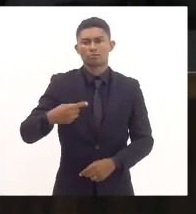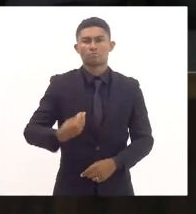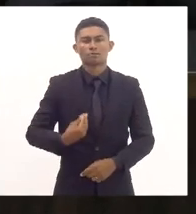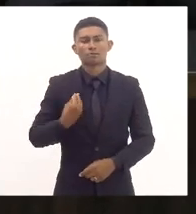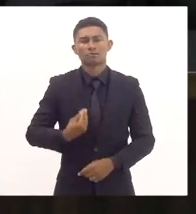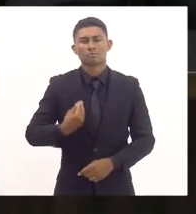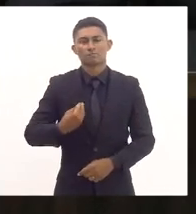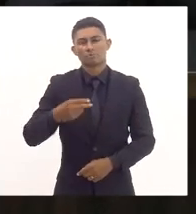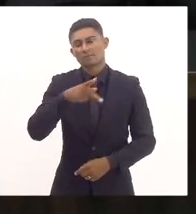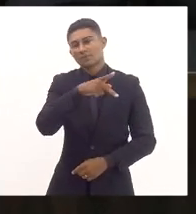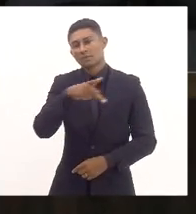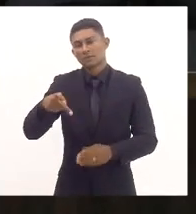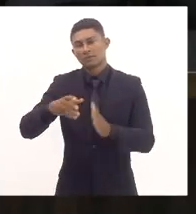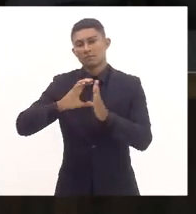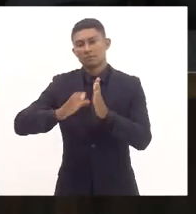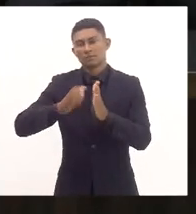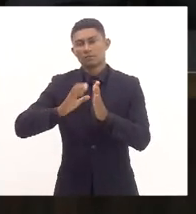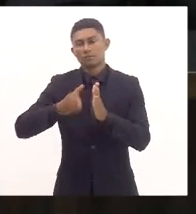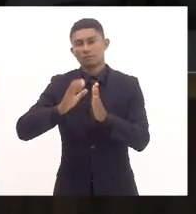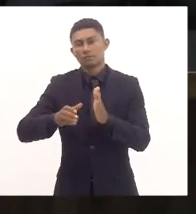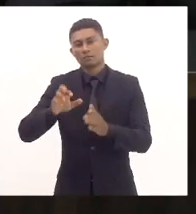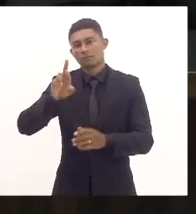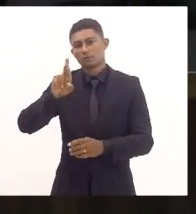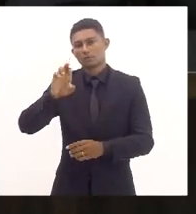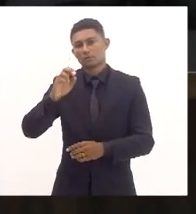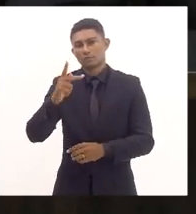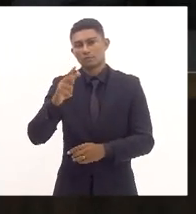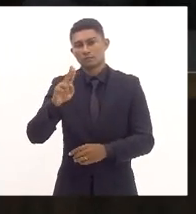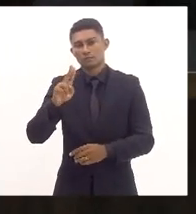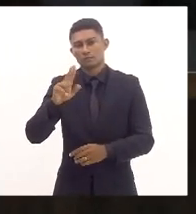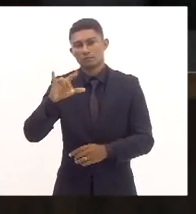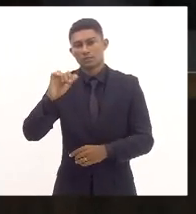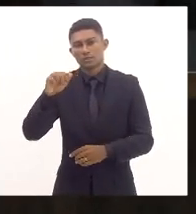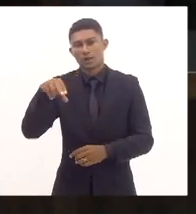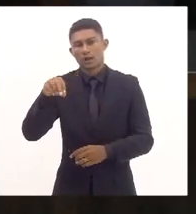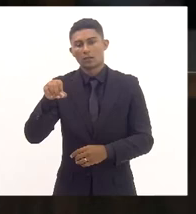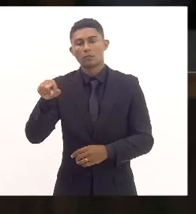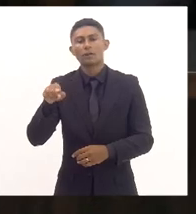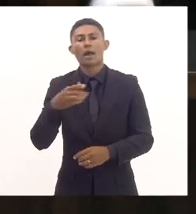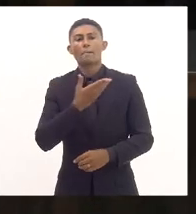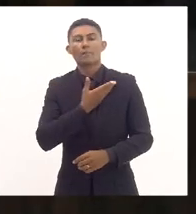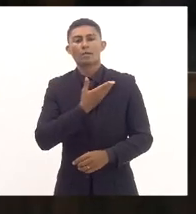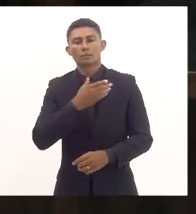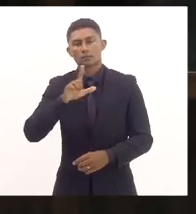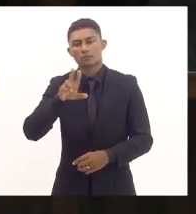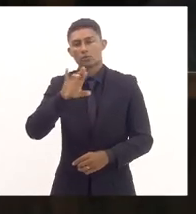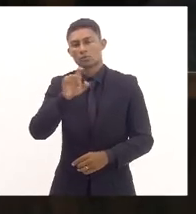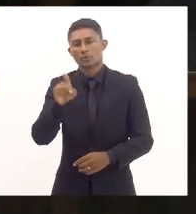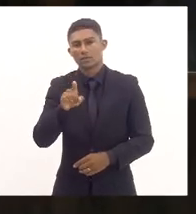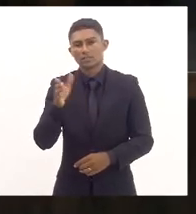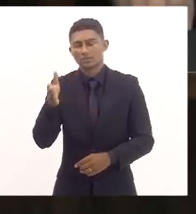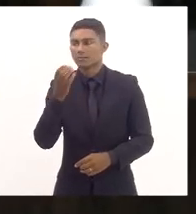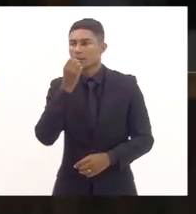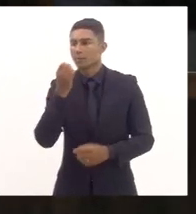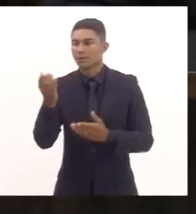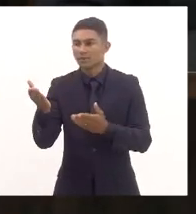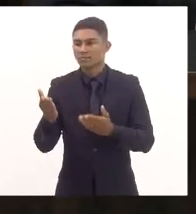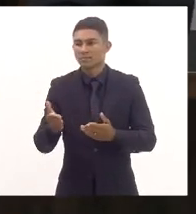do presidente do Partido Republicano nosso amigo Luiz Carlos seja bem-vindo